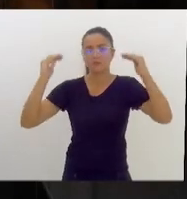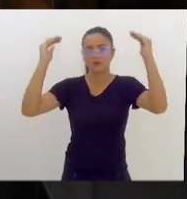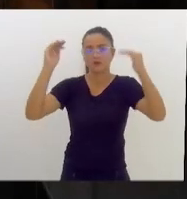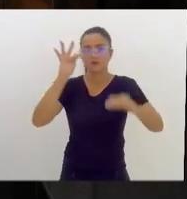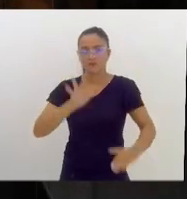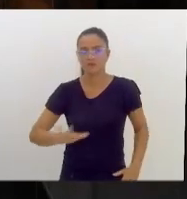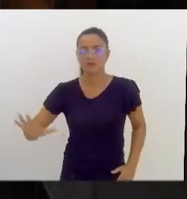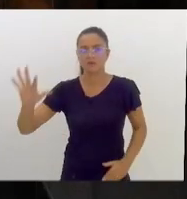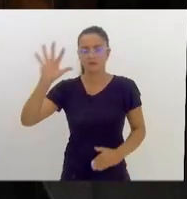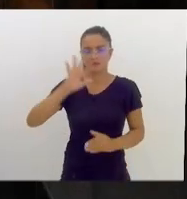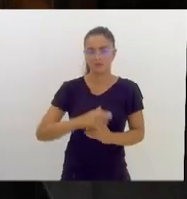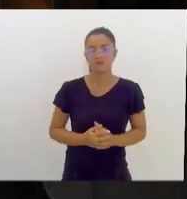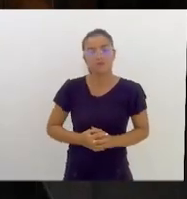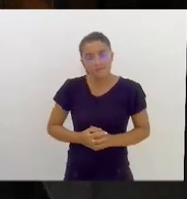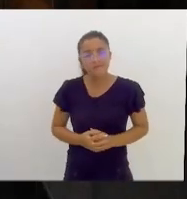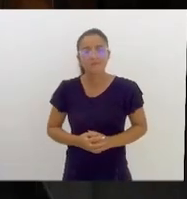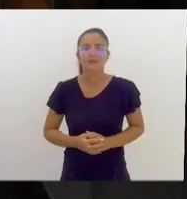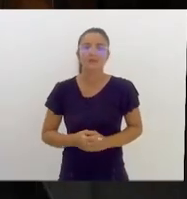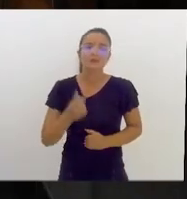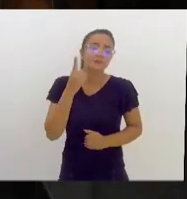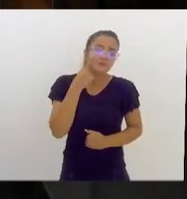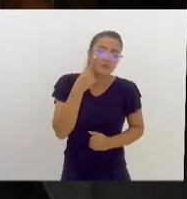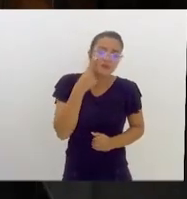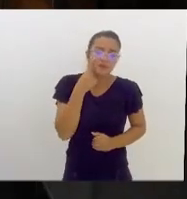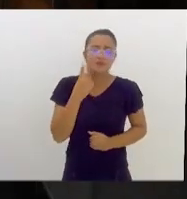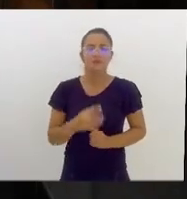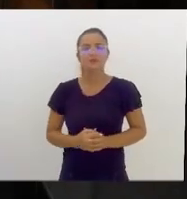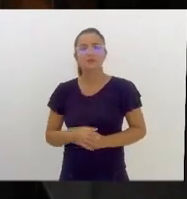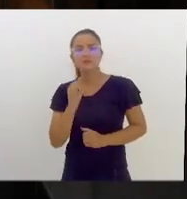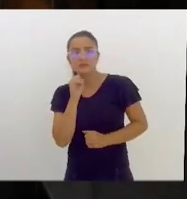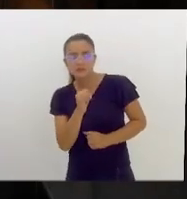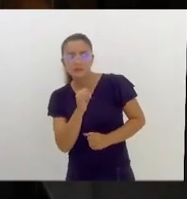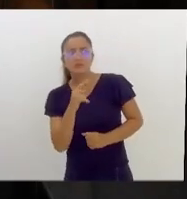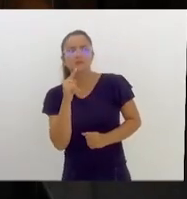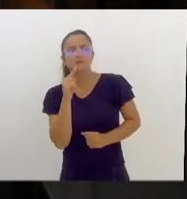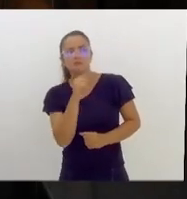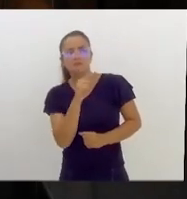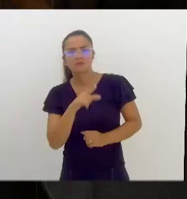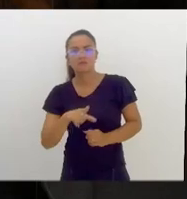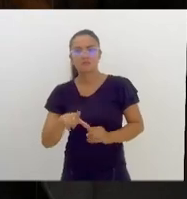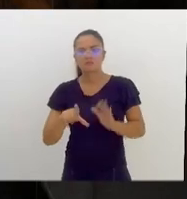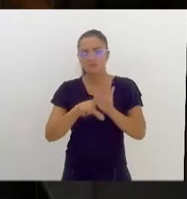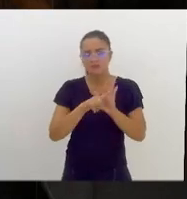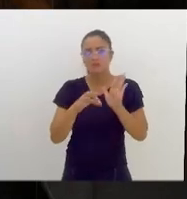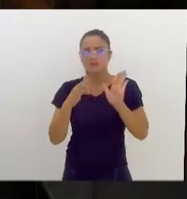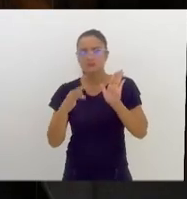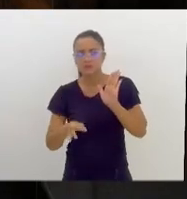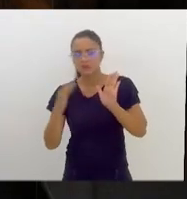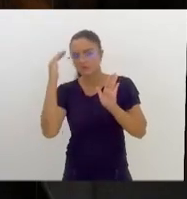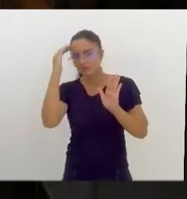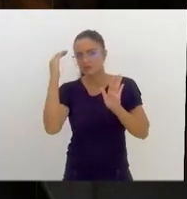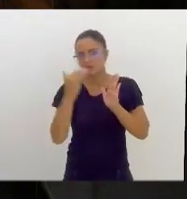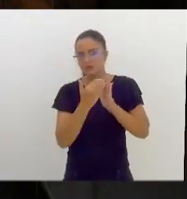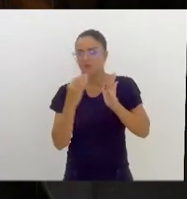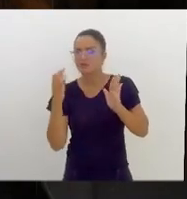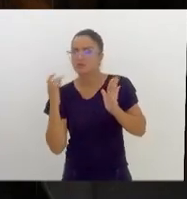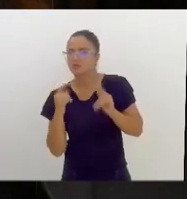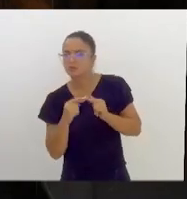né, para arguir se é lícito, se é legal, se